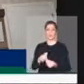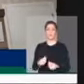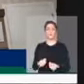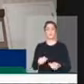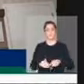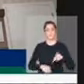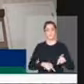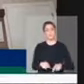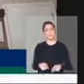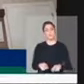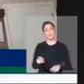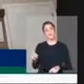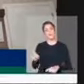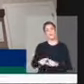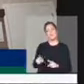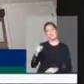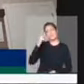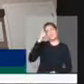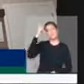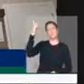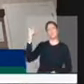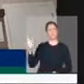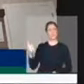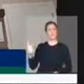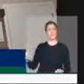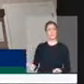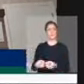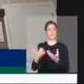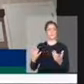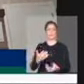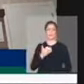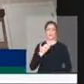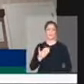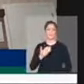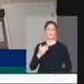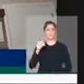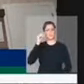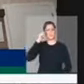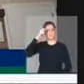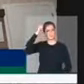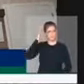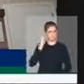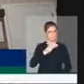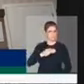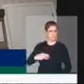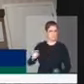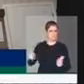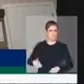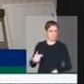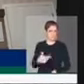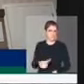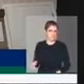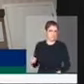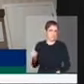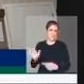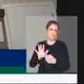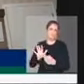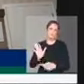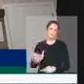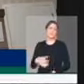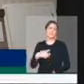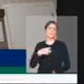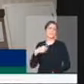dessas coisas milagrosas que o gás não tem competência alguma para fazer porque já mostrou a que veio